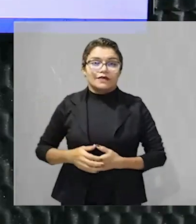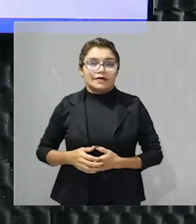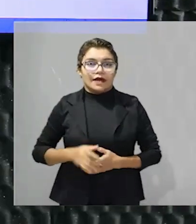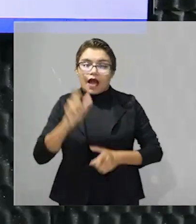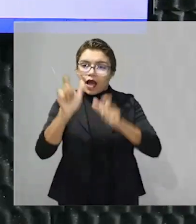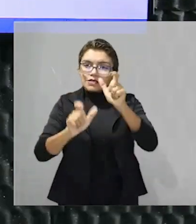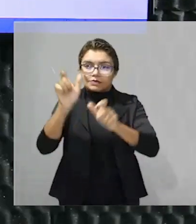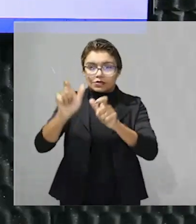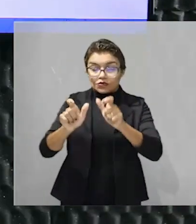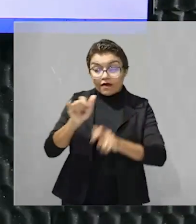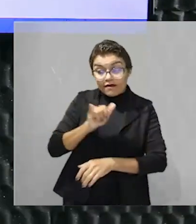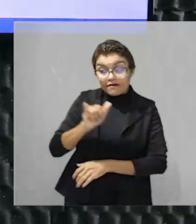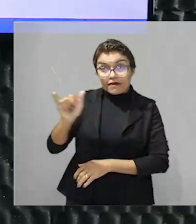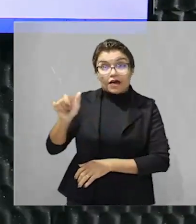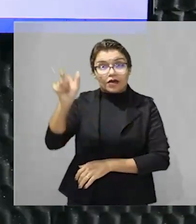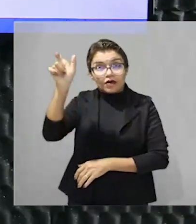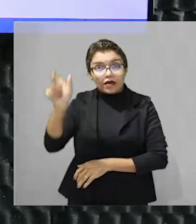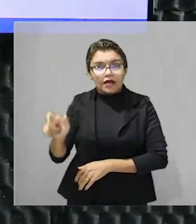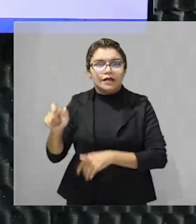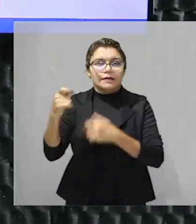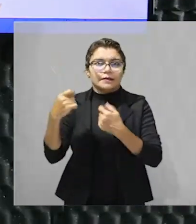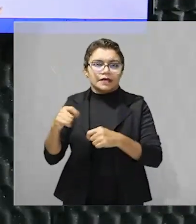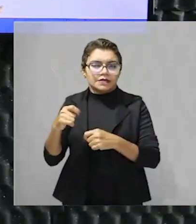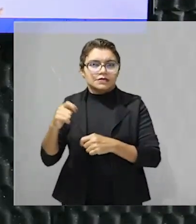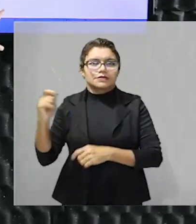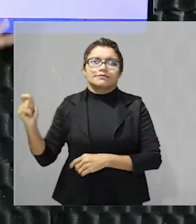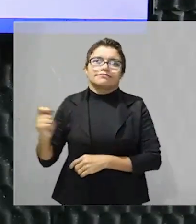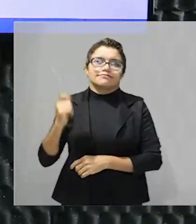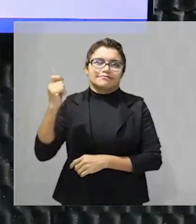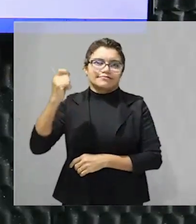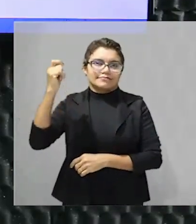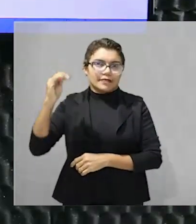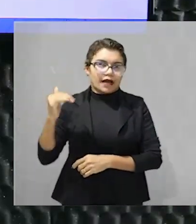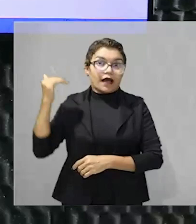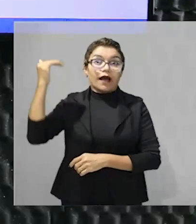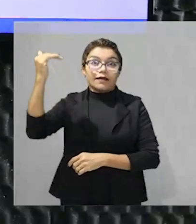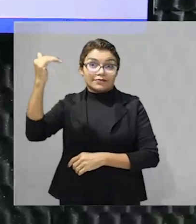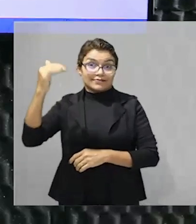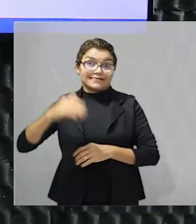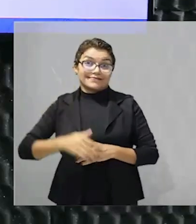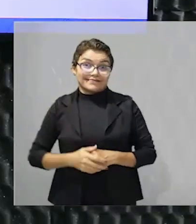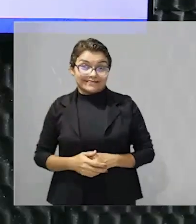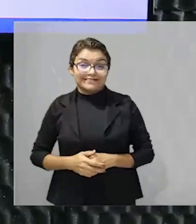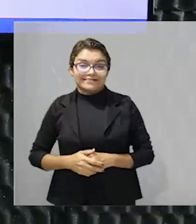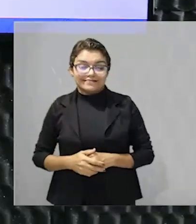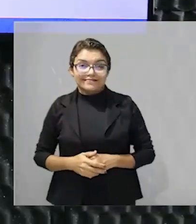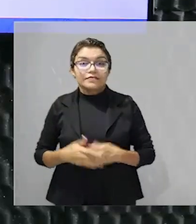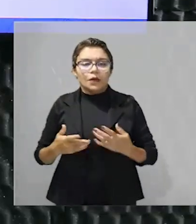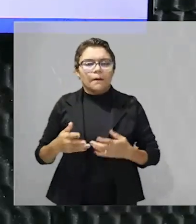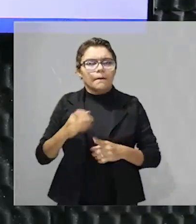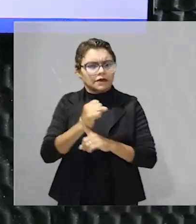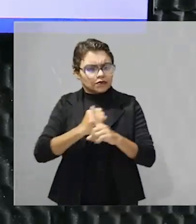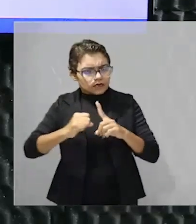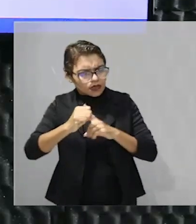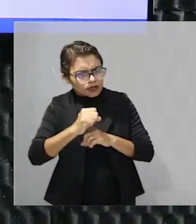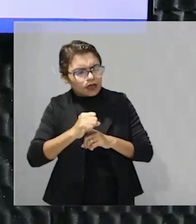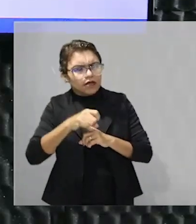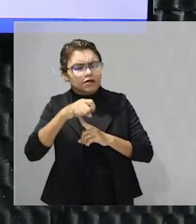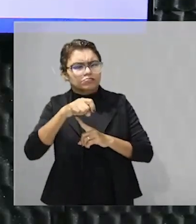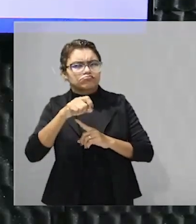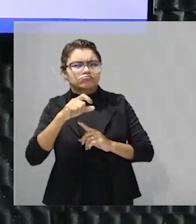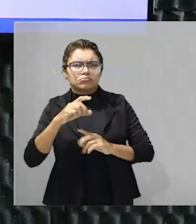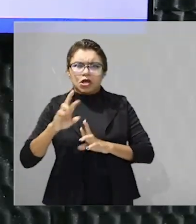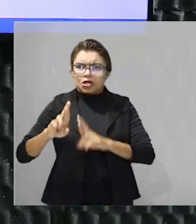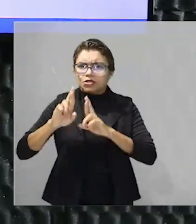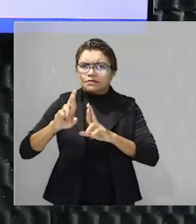dizem que é tempo dele agir como um adulto. Então, perceba que a sociedade está esperando